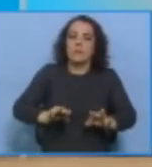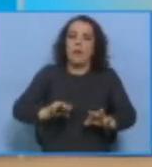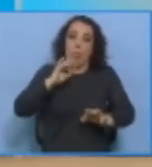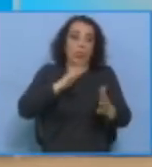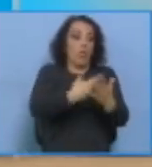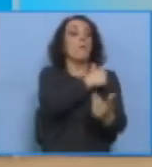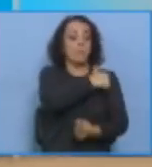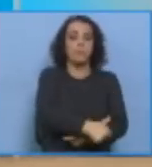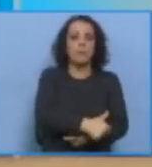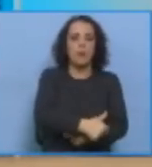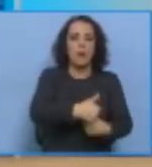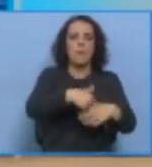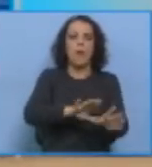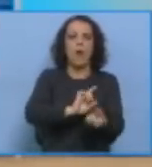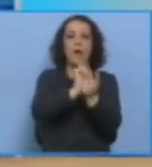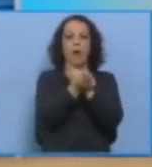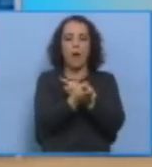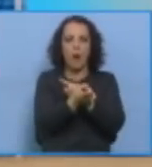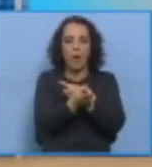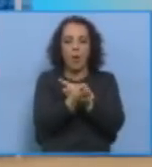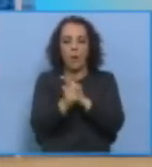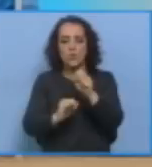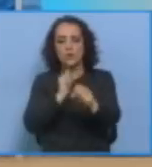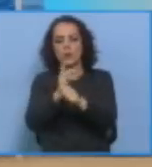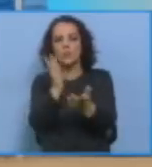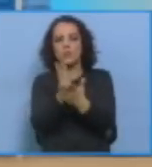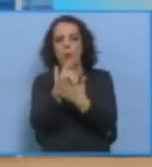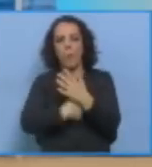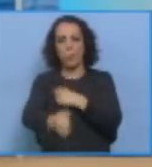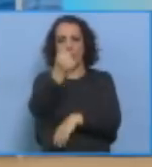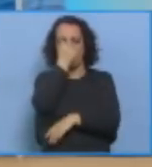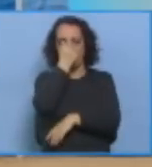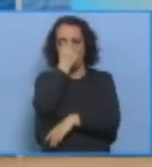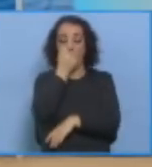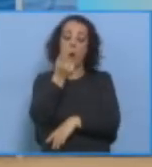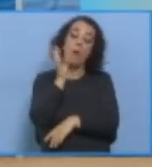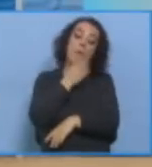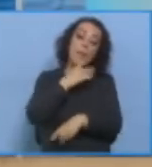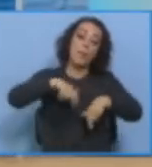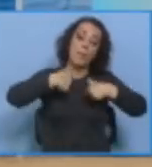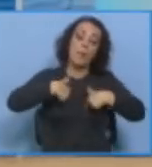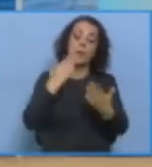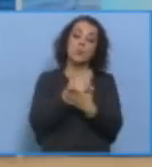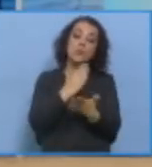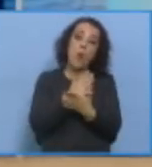conferido, podem-se ver inviabilizadas com isso, e portanto as escolas é que têm que estar, das duas uma, ou elas próprias a suportar,